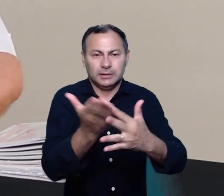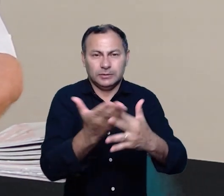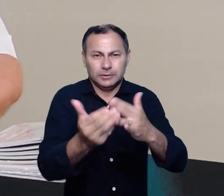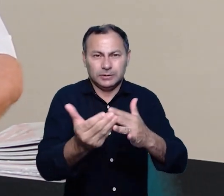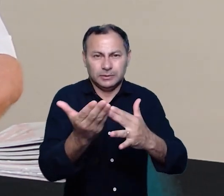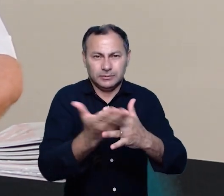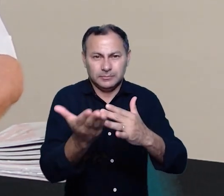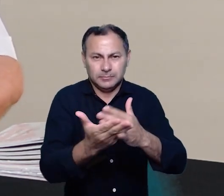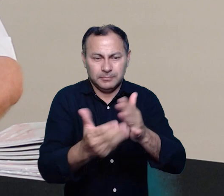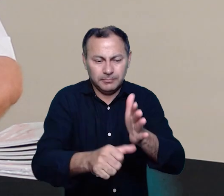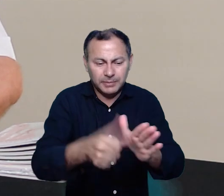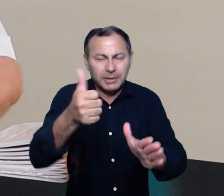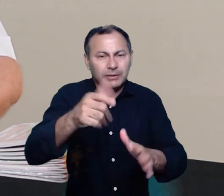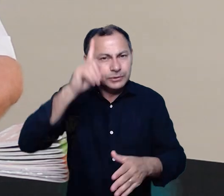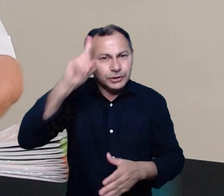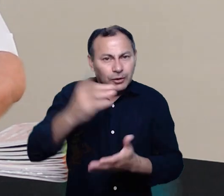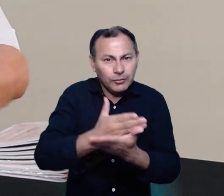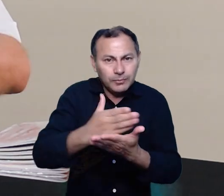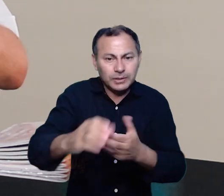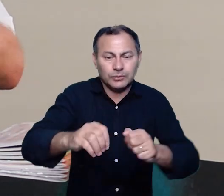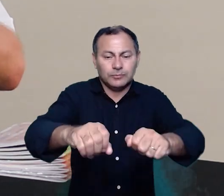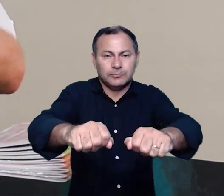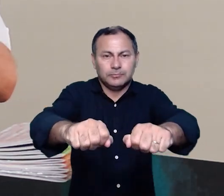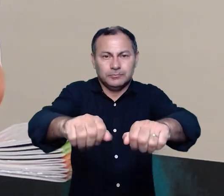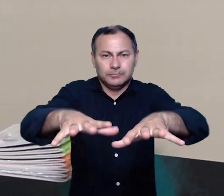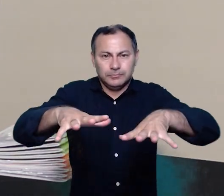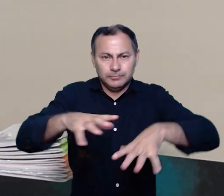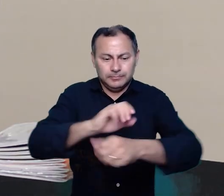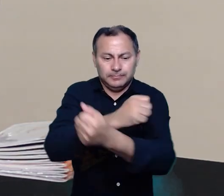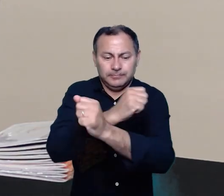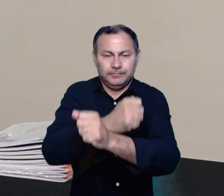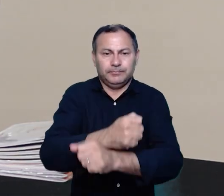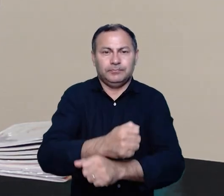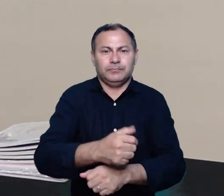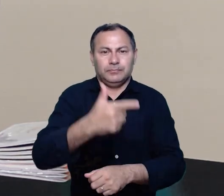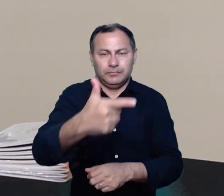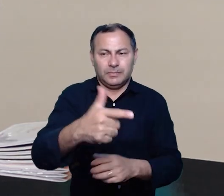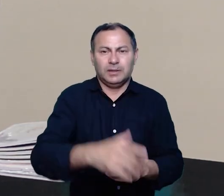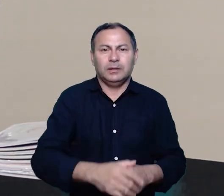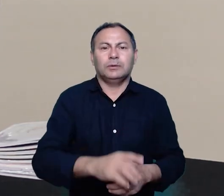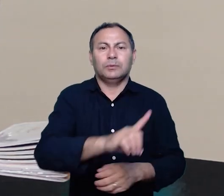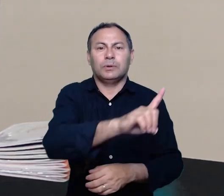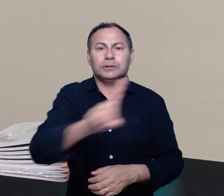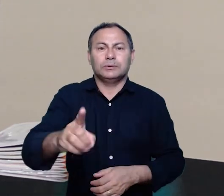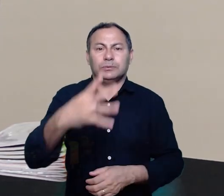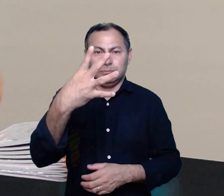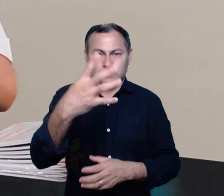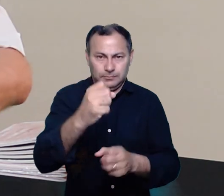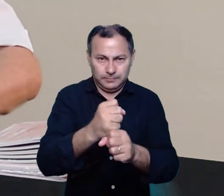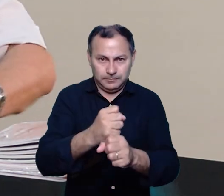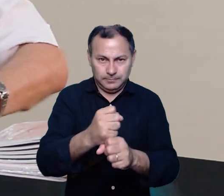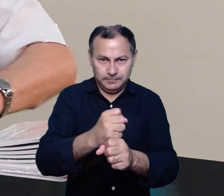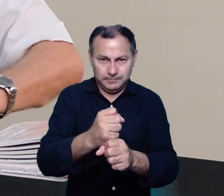os primeiros, desde os primeiros dias do concílio ao longo dos 4 anos.